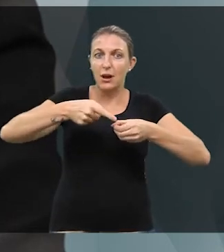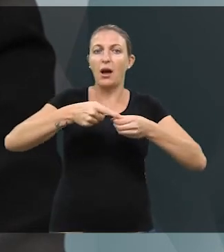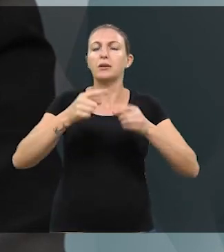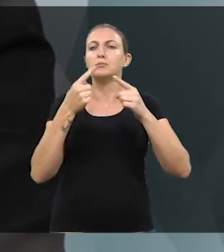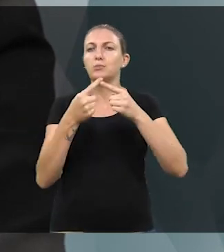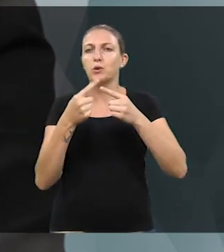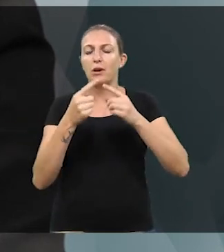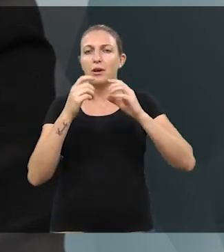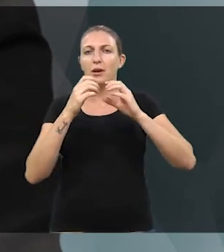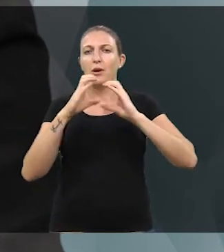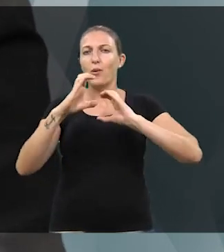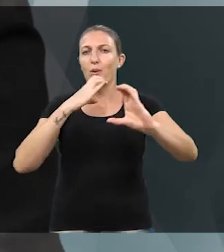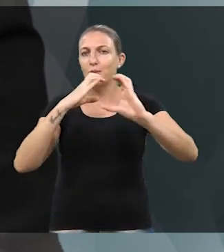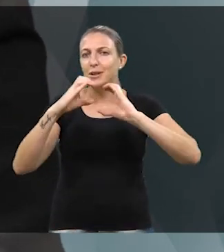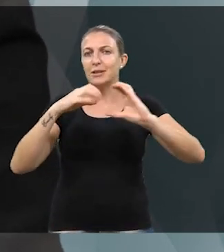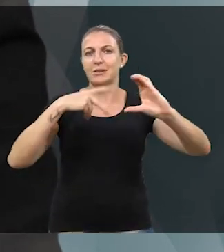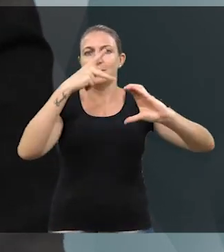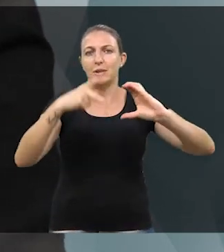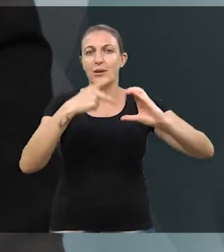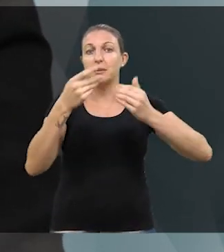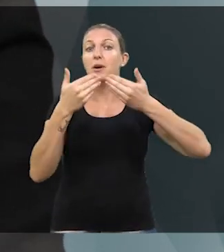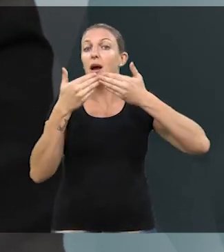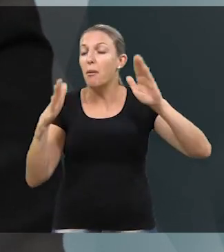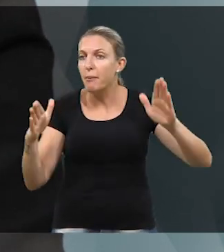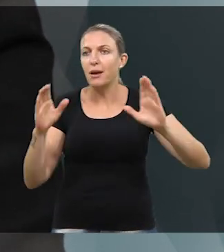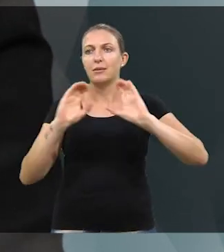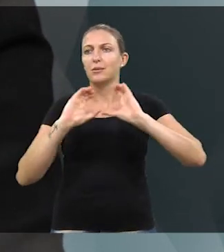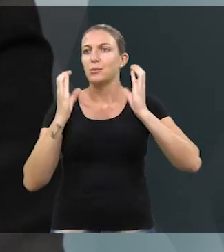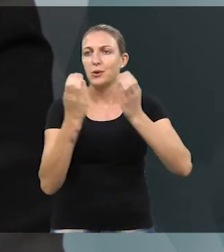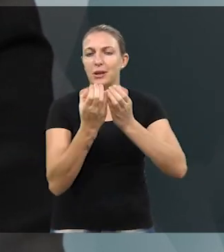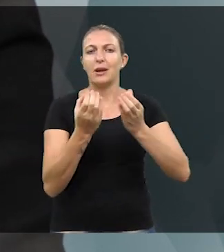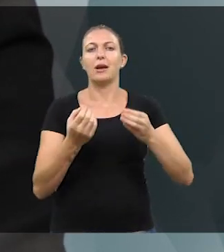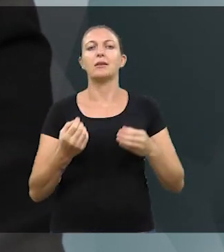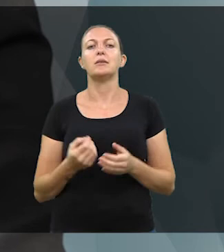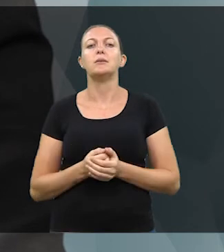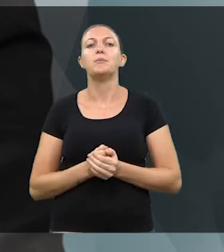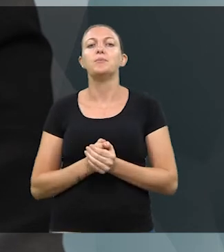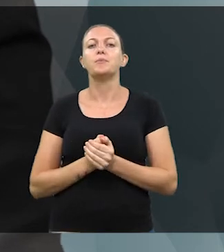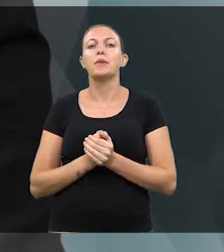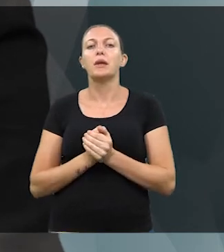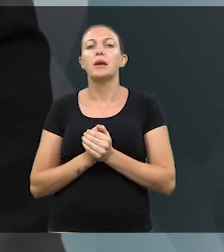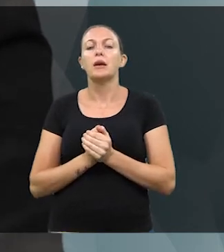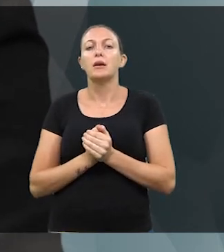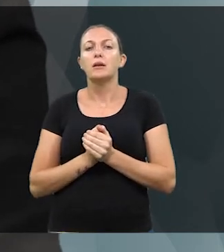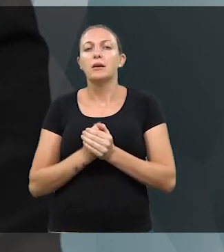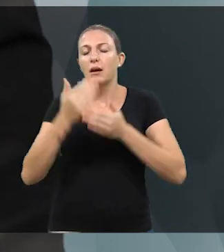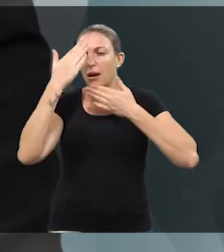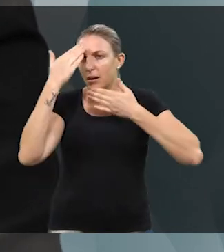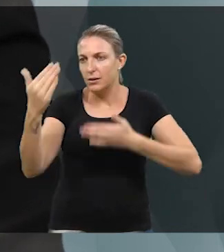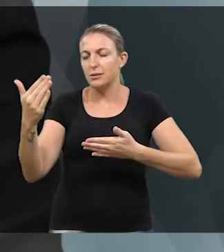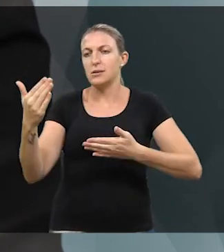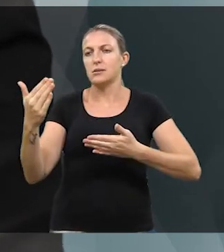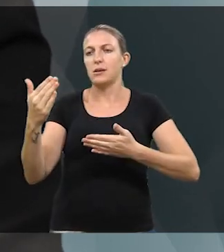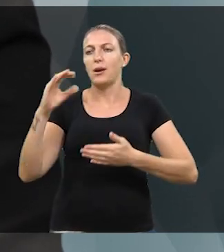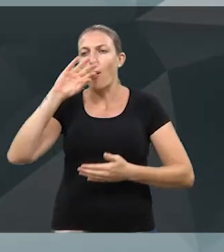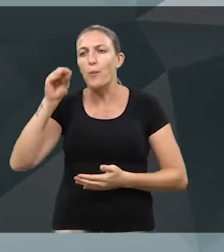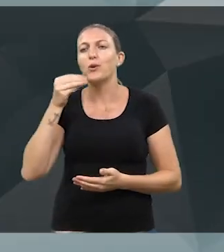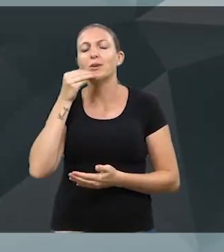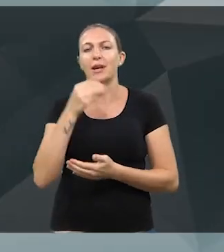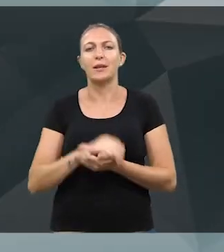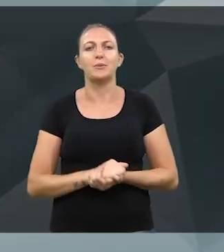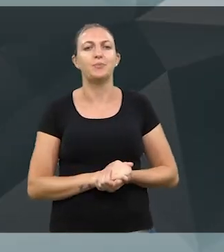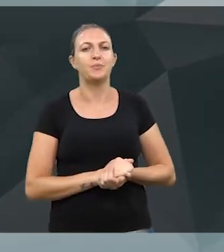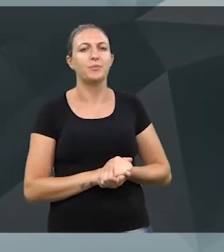da câmara de vereadores e aberto à comunidade por esse espaço aí e e agradecer profundamente essa oportunidade